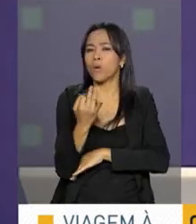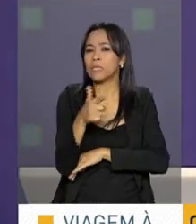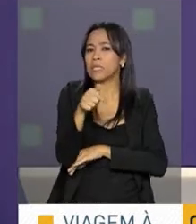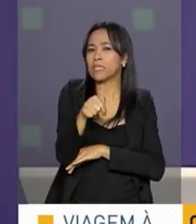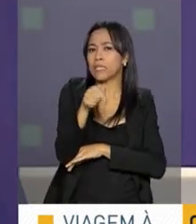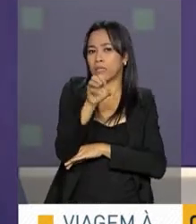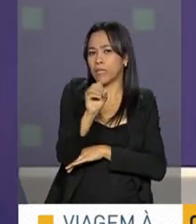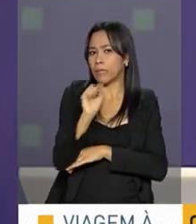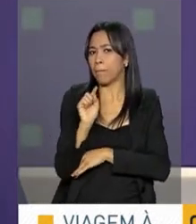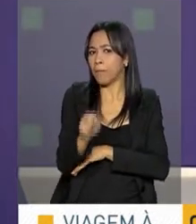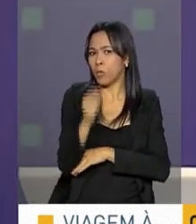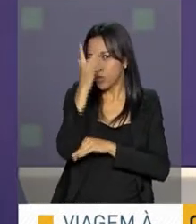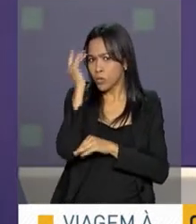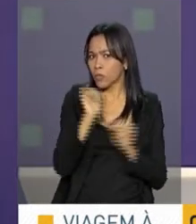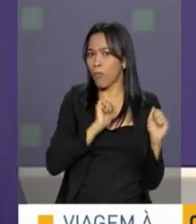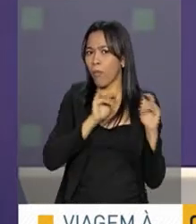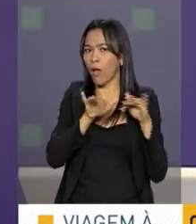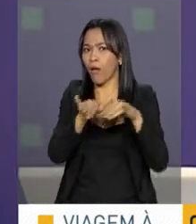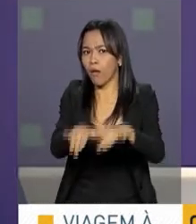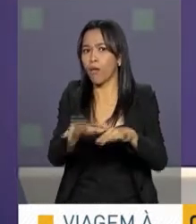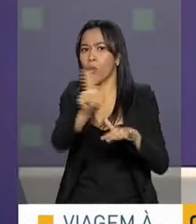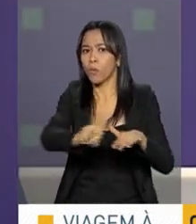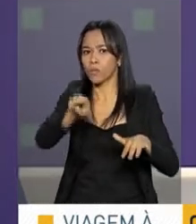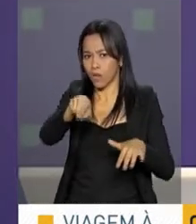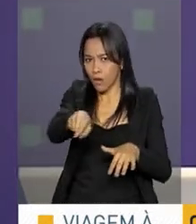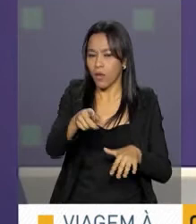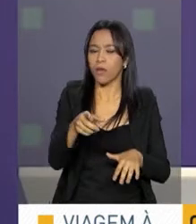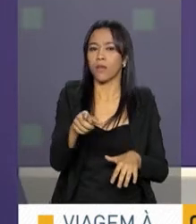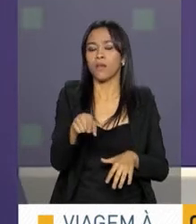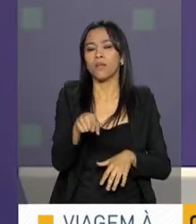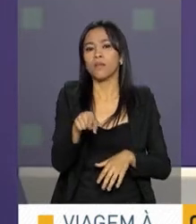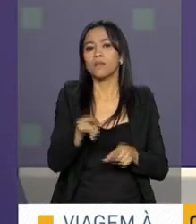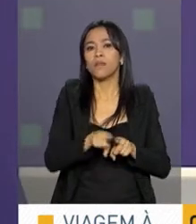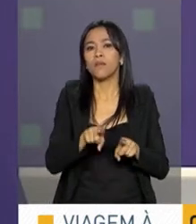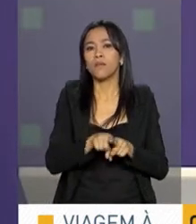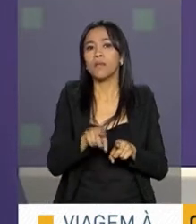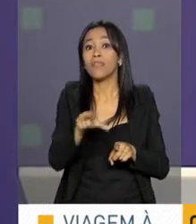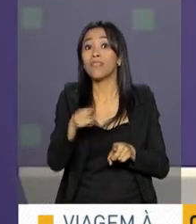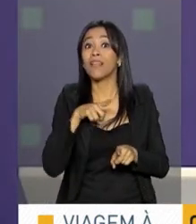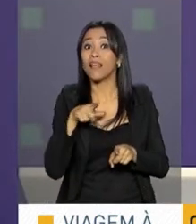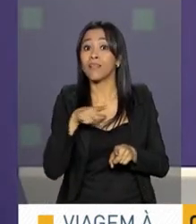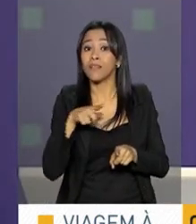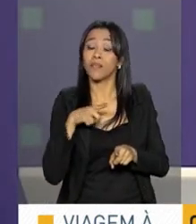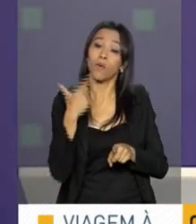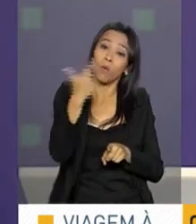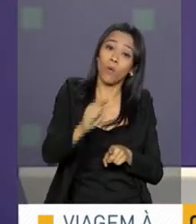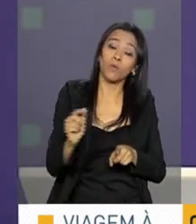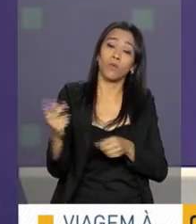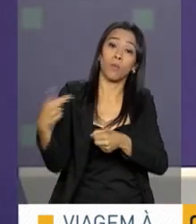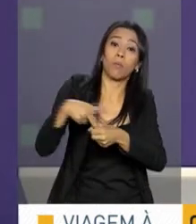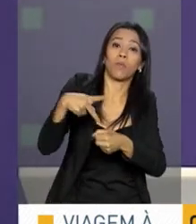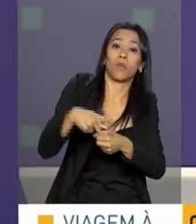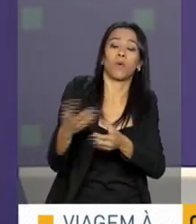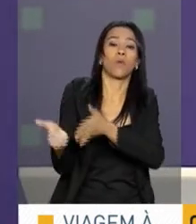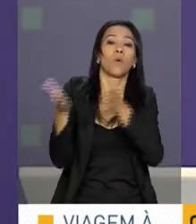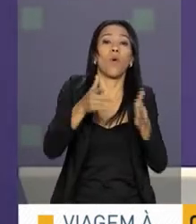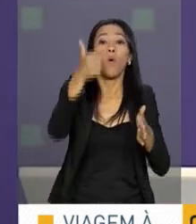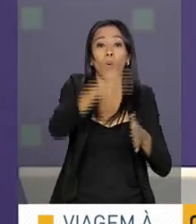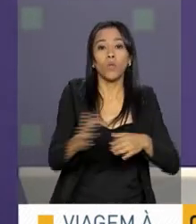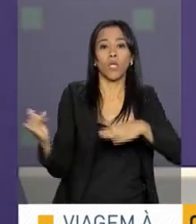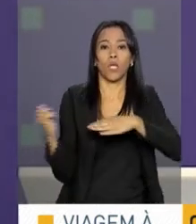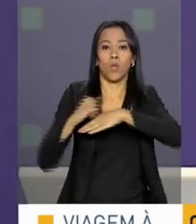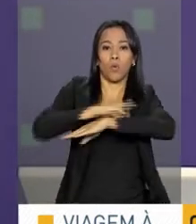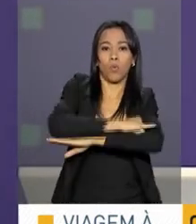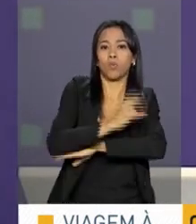passageiros, mas é um aeroporto que ele trabalha fundamentalmente com a operação de petróleo. É o aeroporto de Vitória, no estado do Espírito